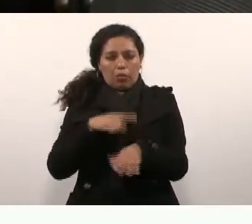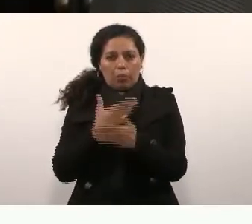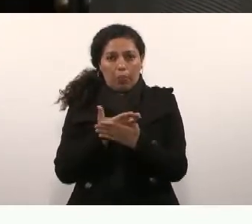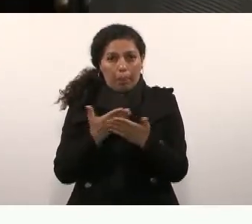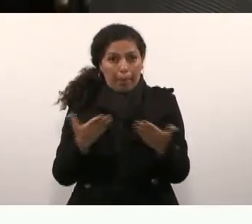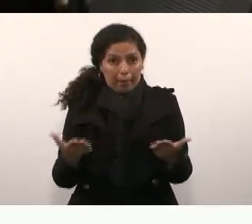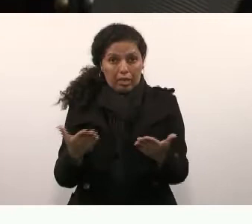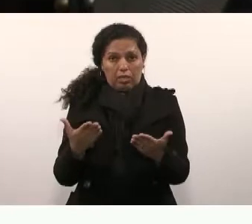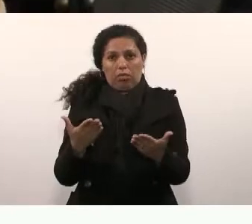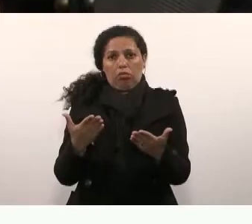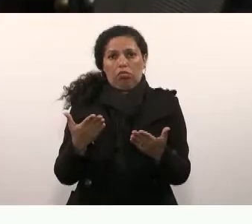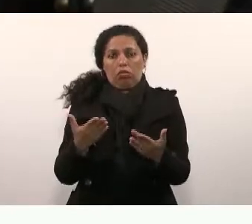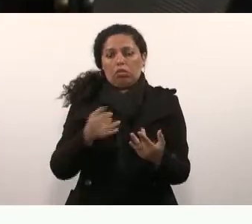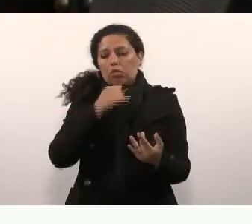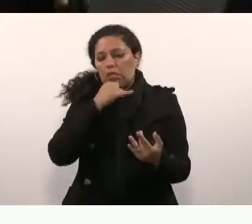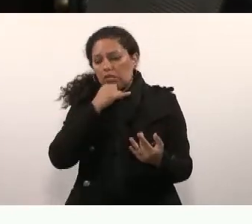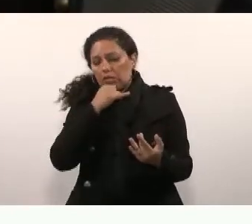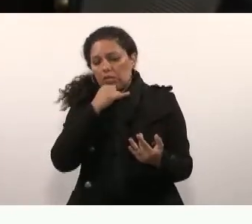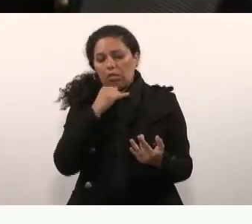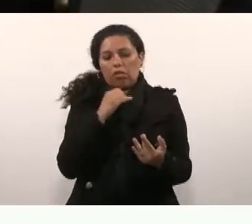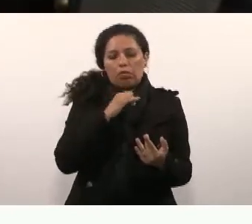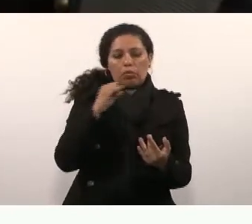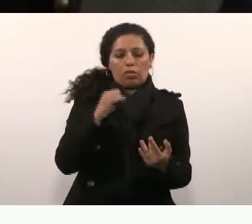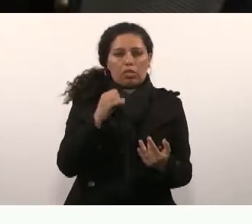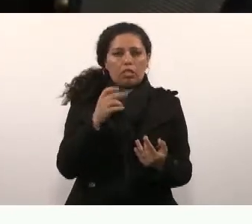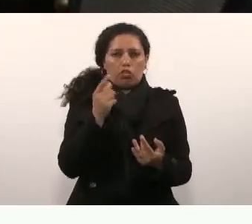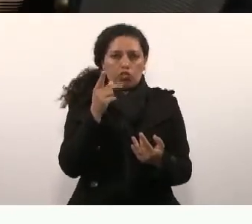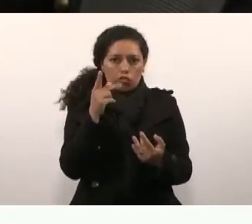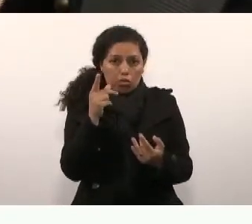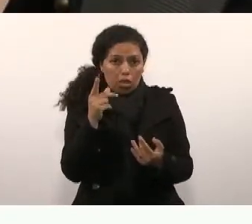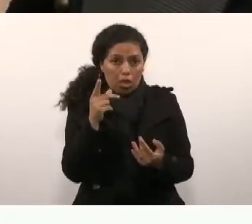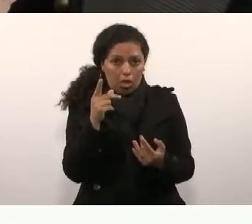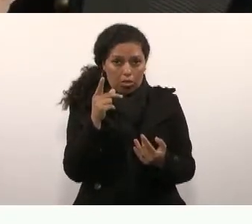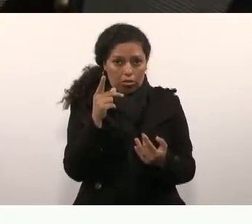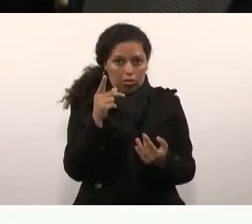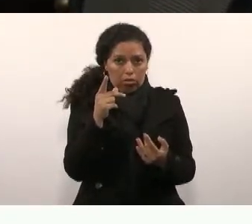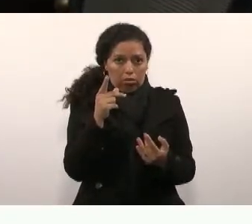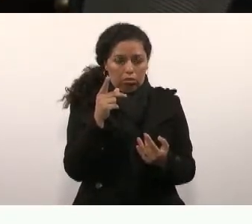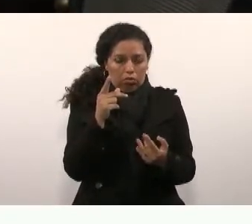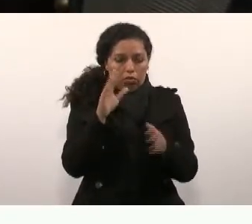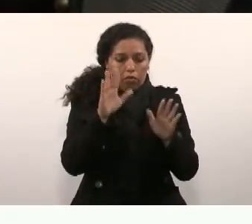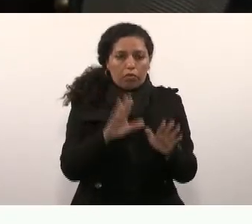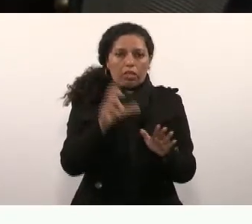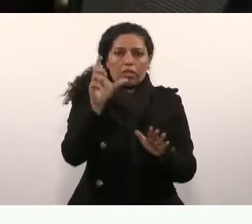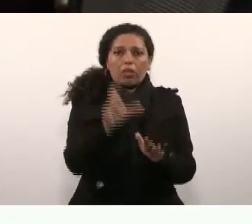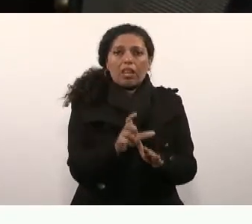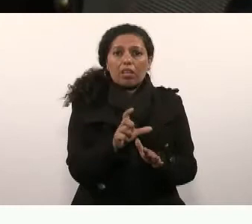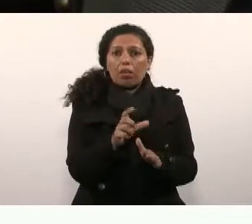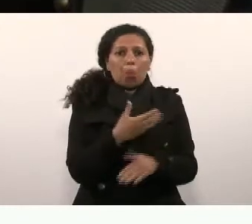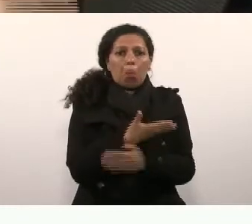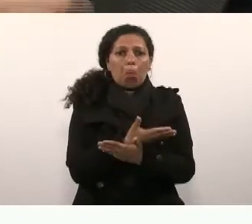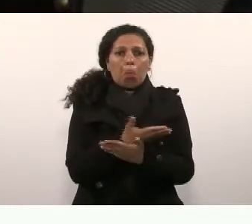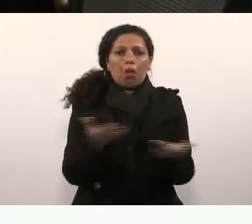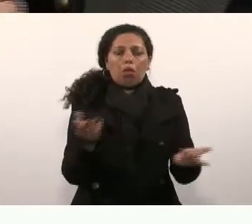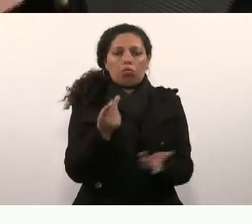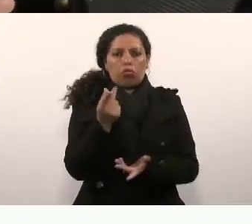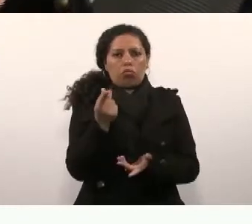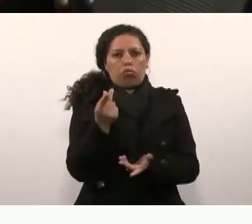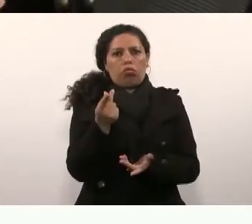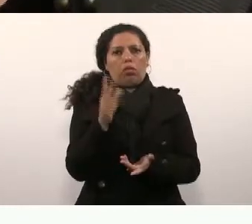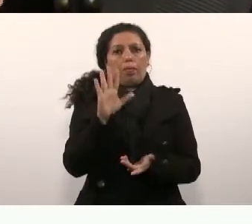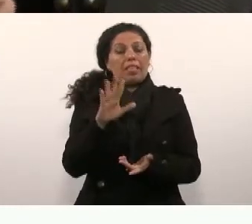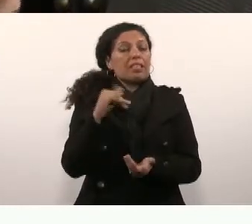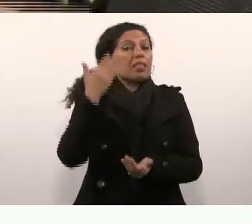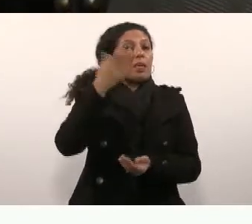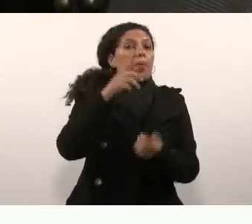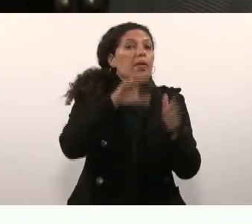de restos lá no cartão ficava perdido. Não tinha encaminhamento. Ficava perdido, mas na verdade ia para a